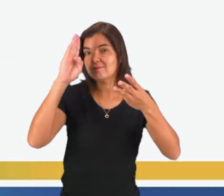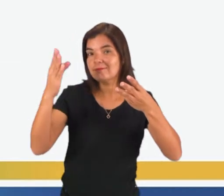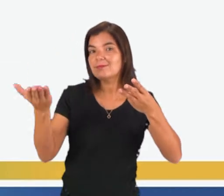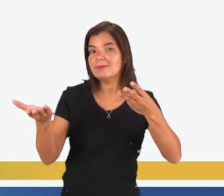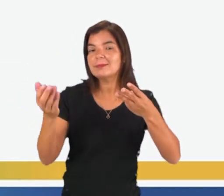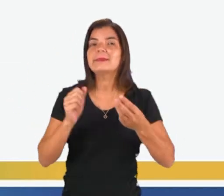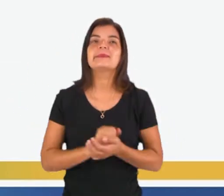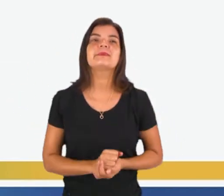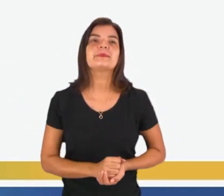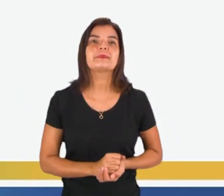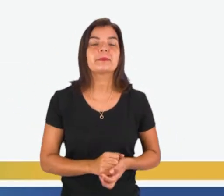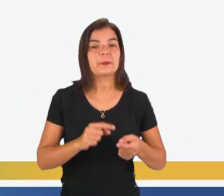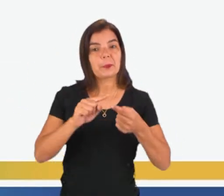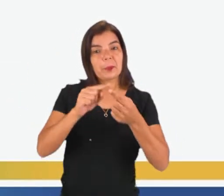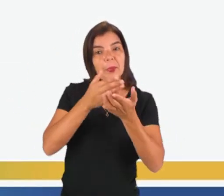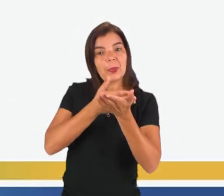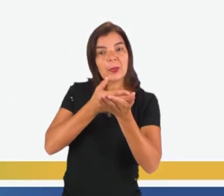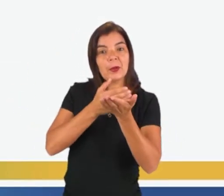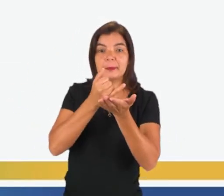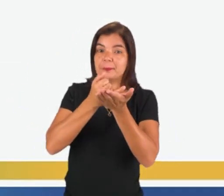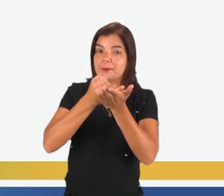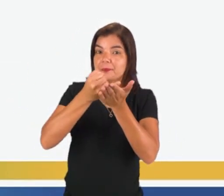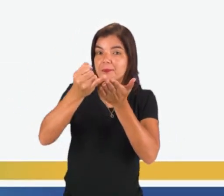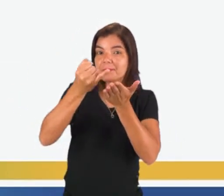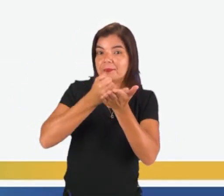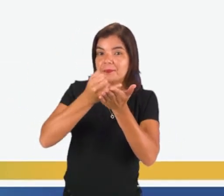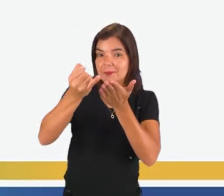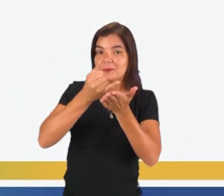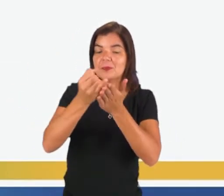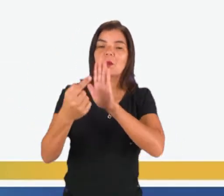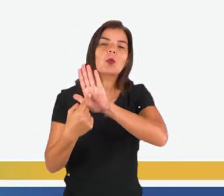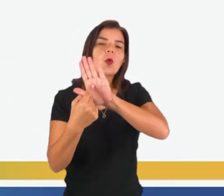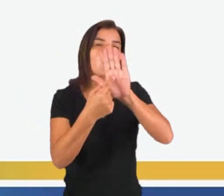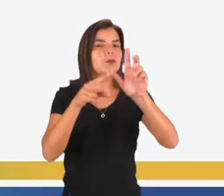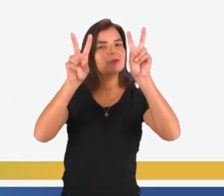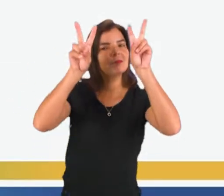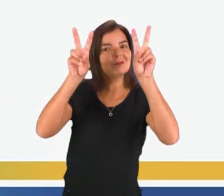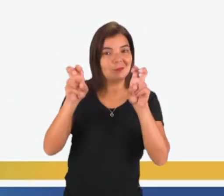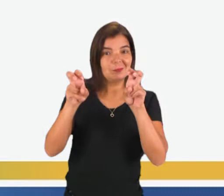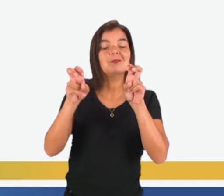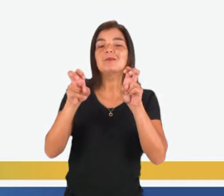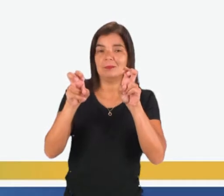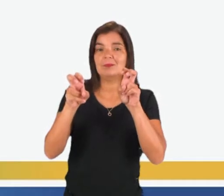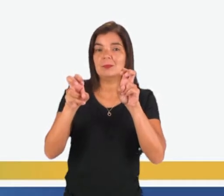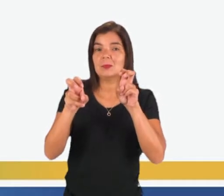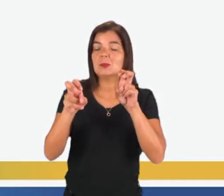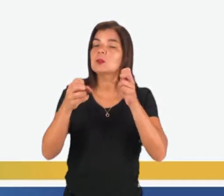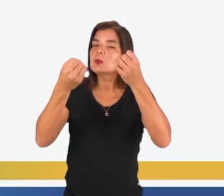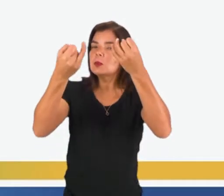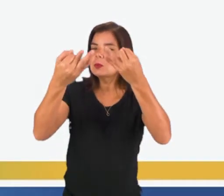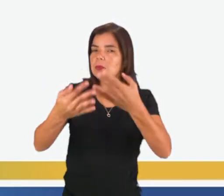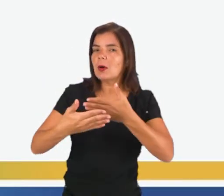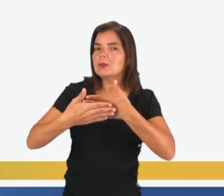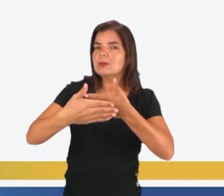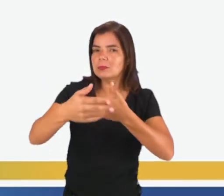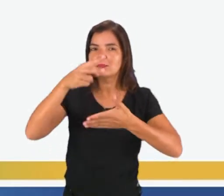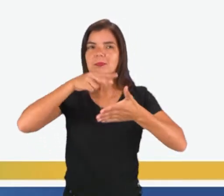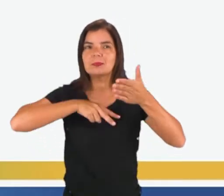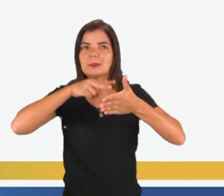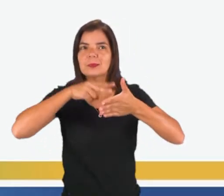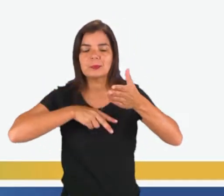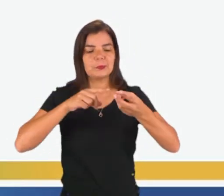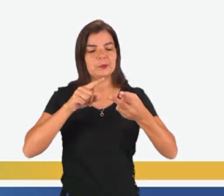principais. Introdução, que é a exposição do assunto que será tratado no decorrer da